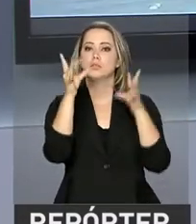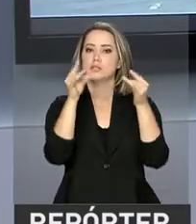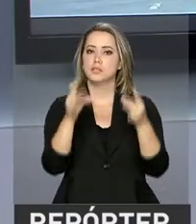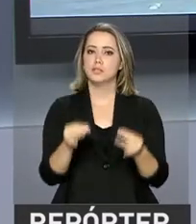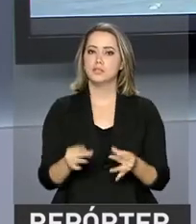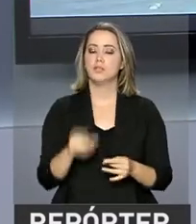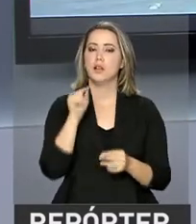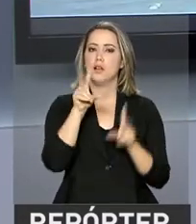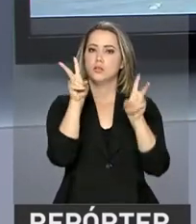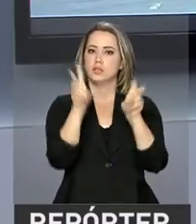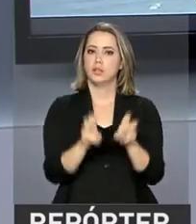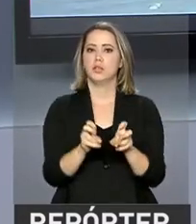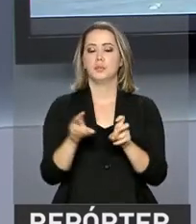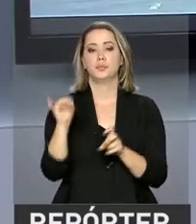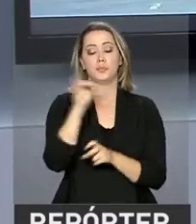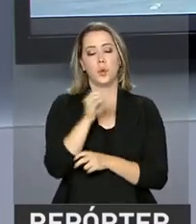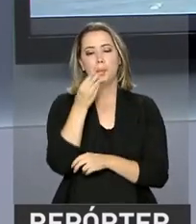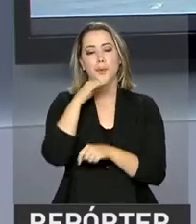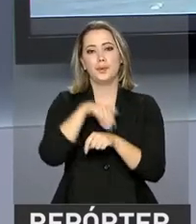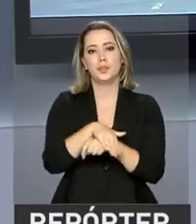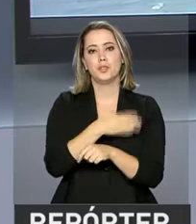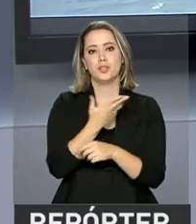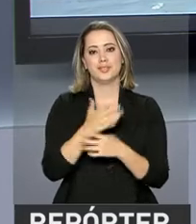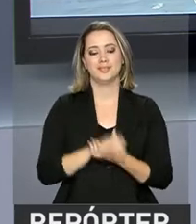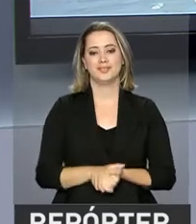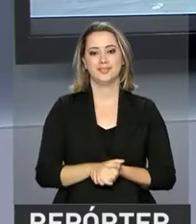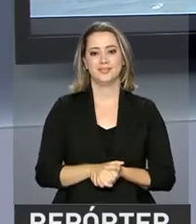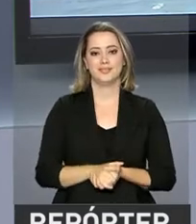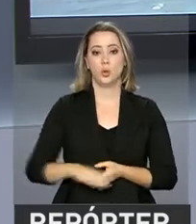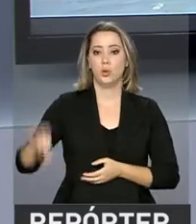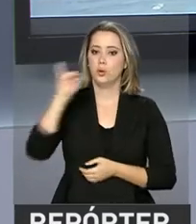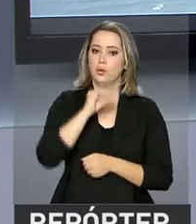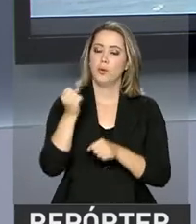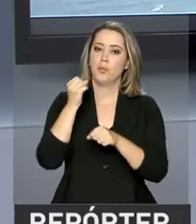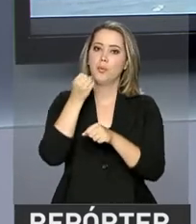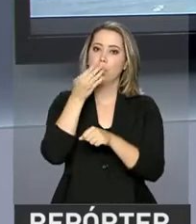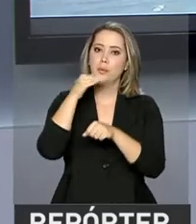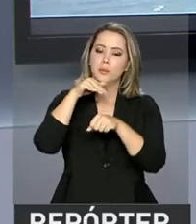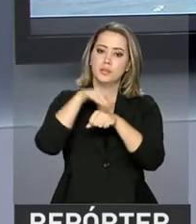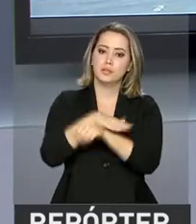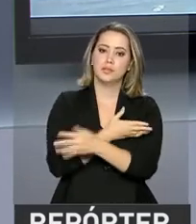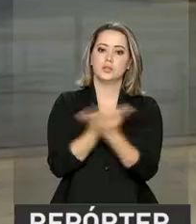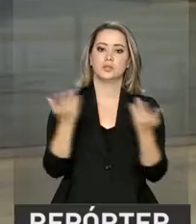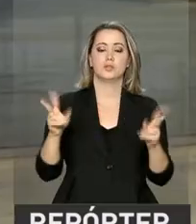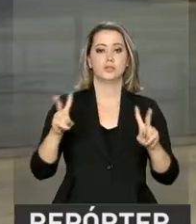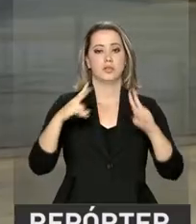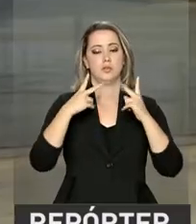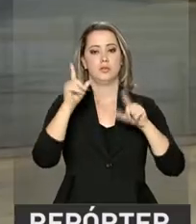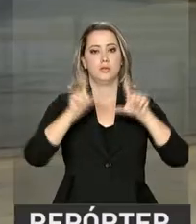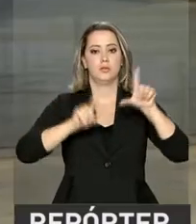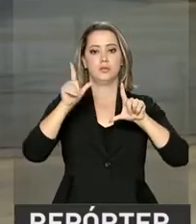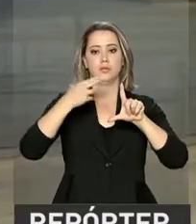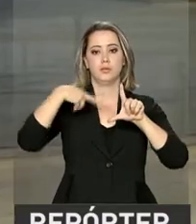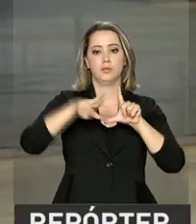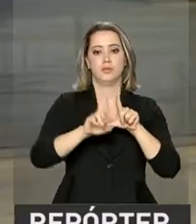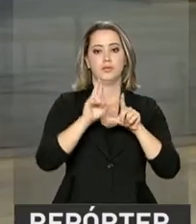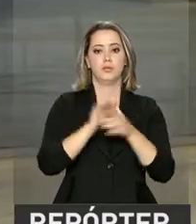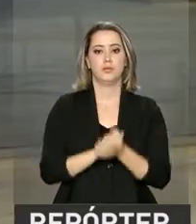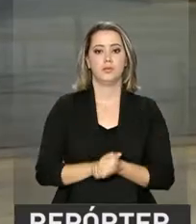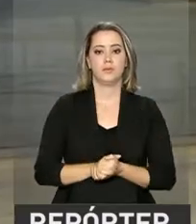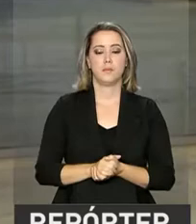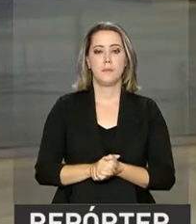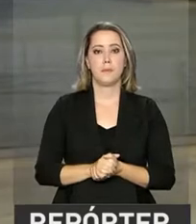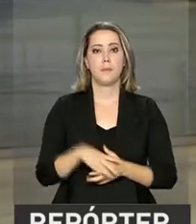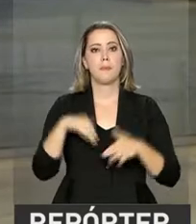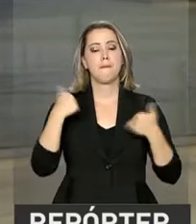esse assunto. Oi, Paulo, boa noite para você. Olá, Malu, boa noite a todos que nos assistem na TV e NBR.